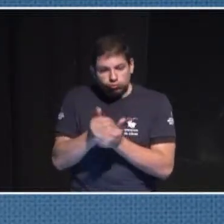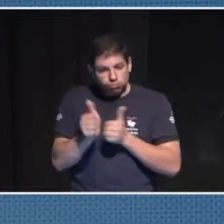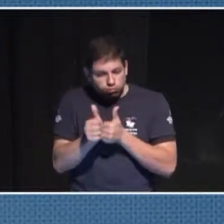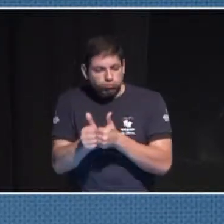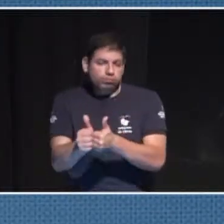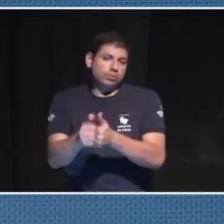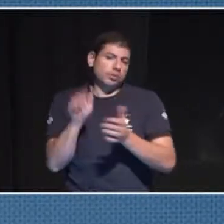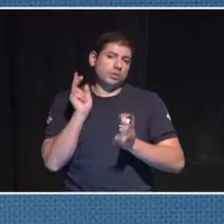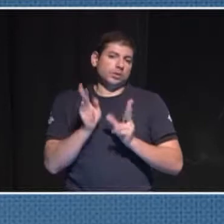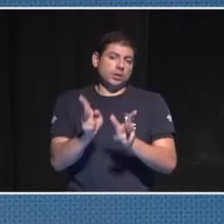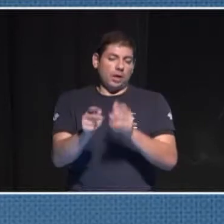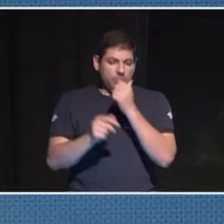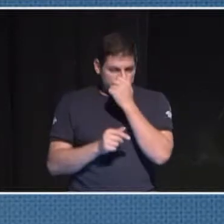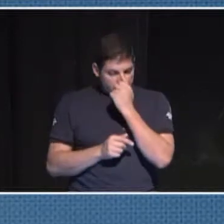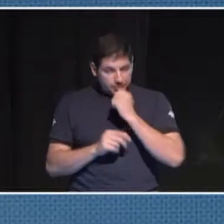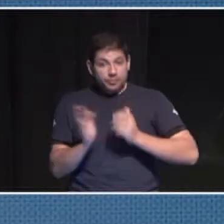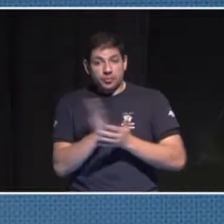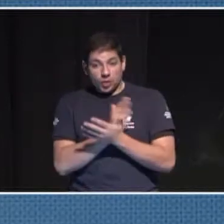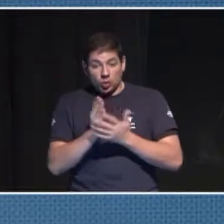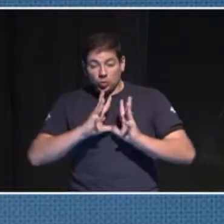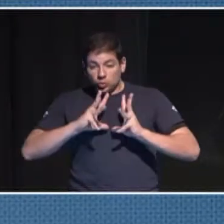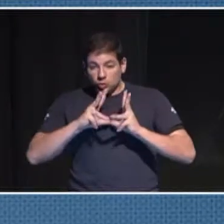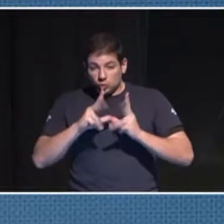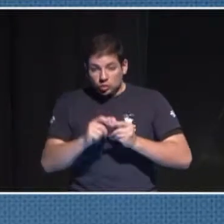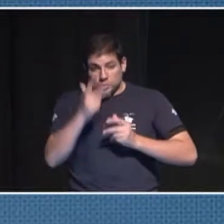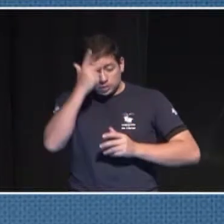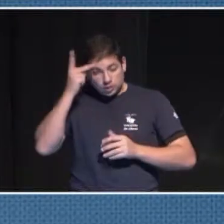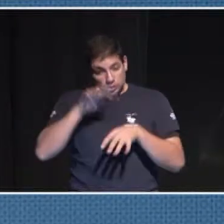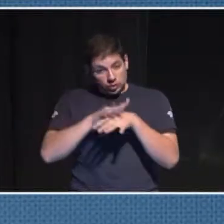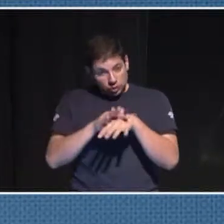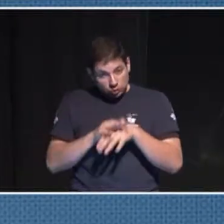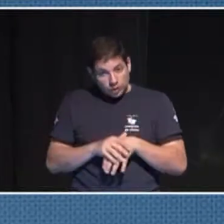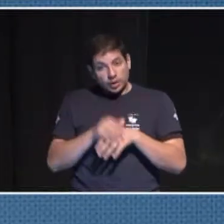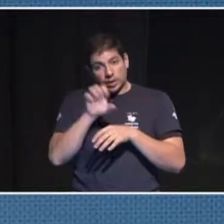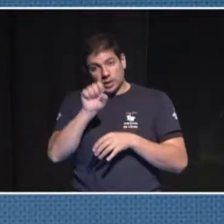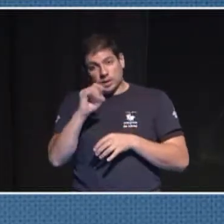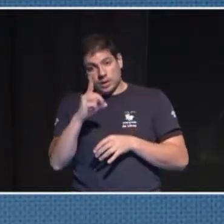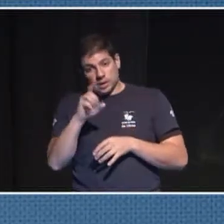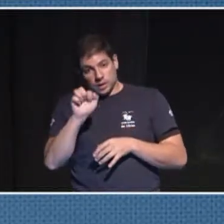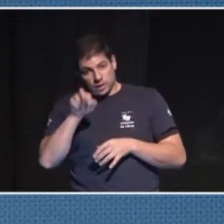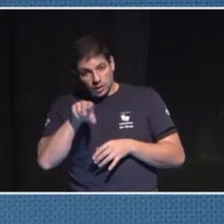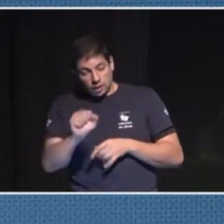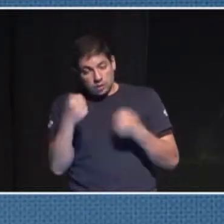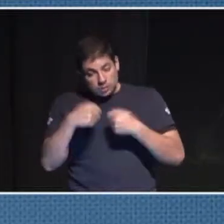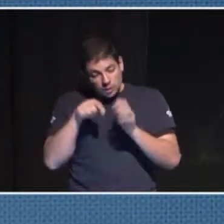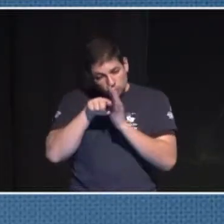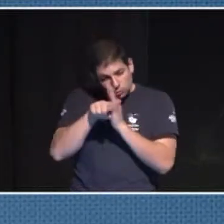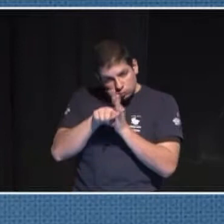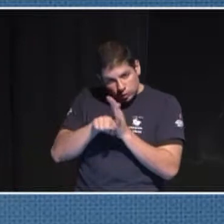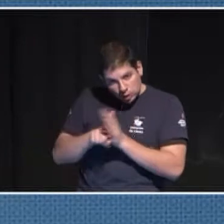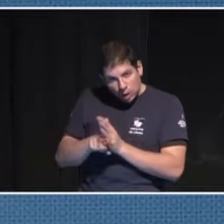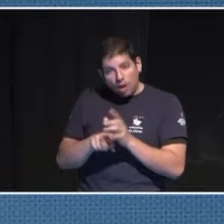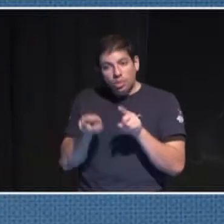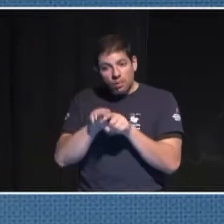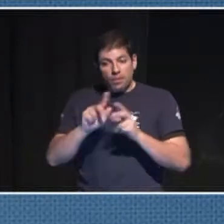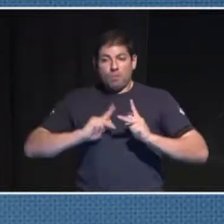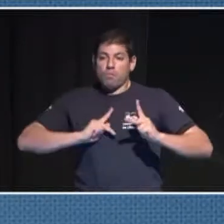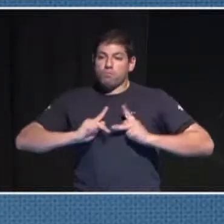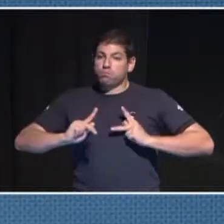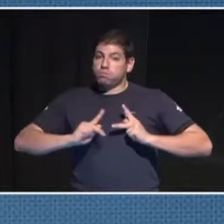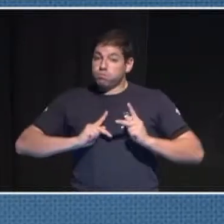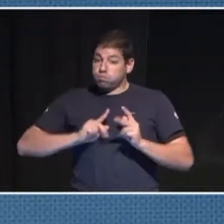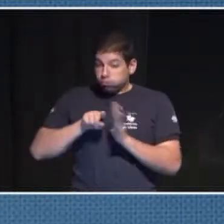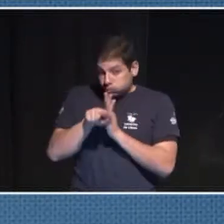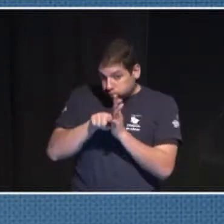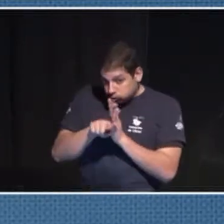os pacientes com diagnóstico de esclerose sistêmica devem ser investigados para a doença pulmonar intersticial e nós temos